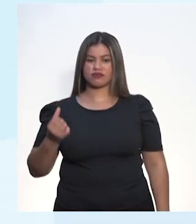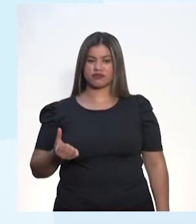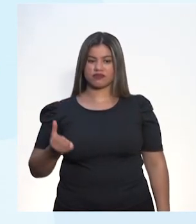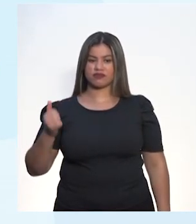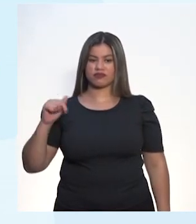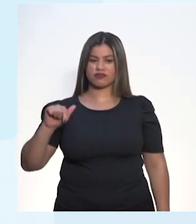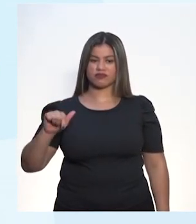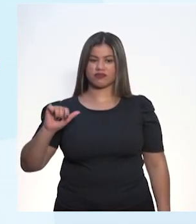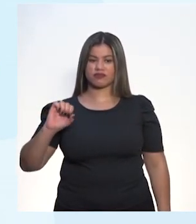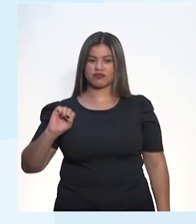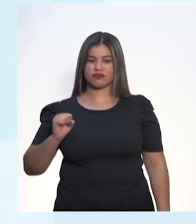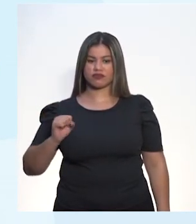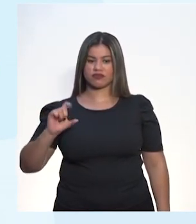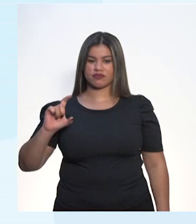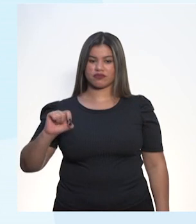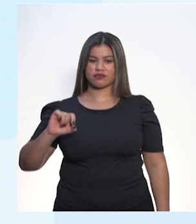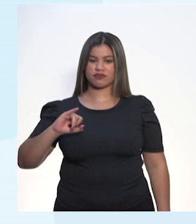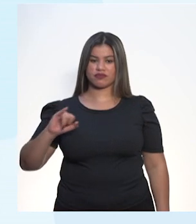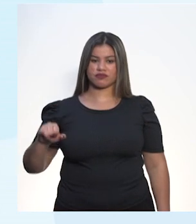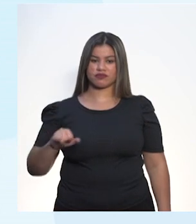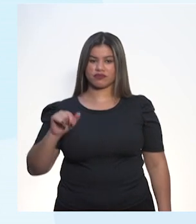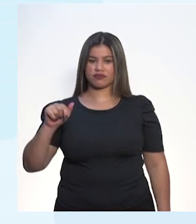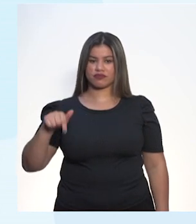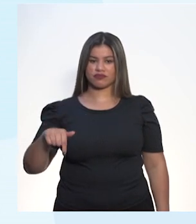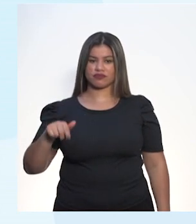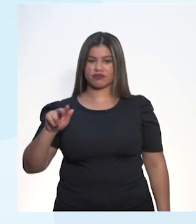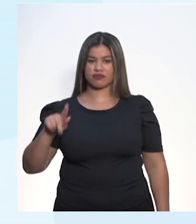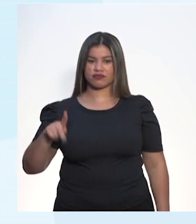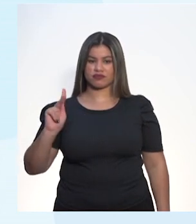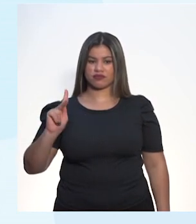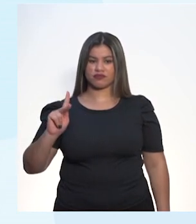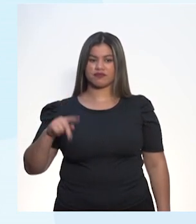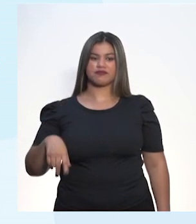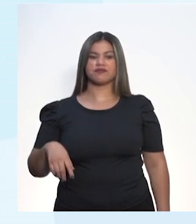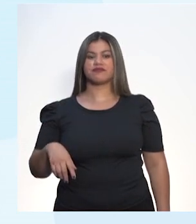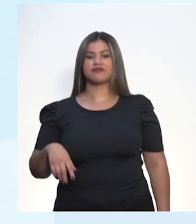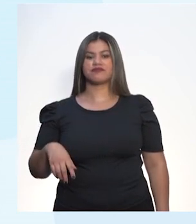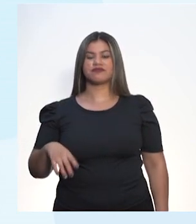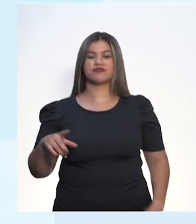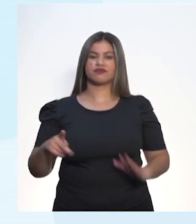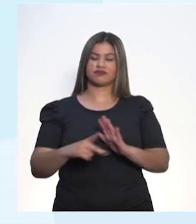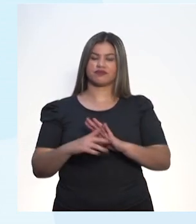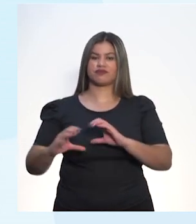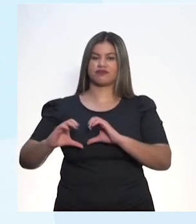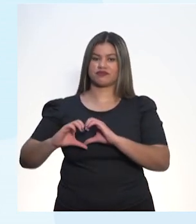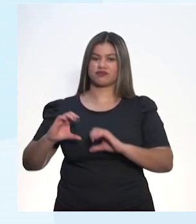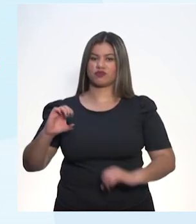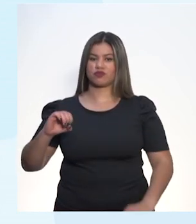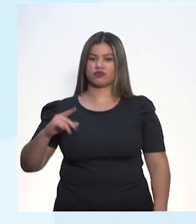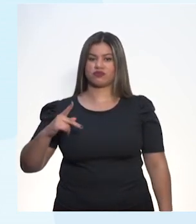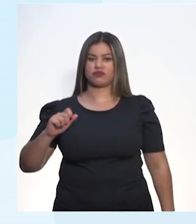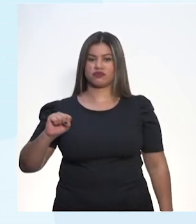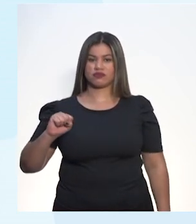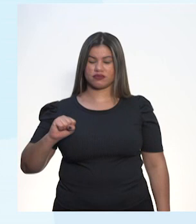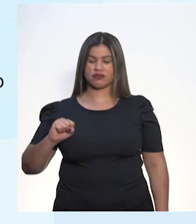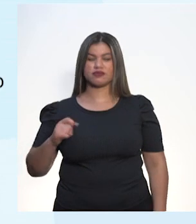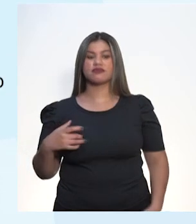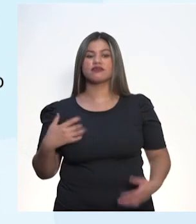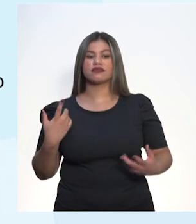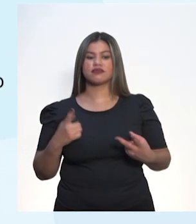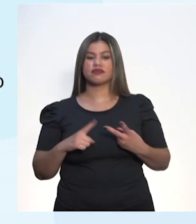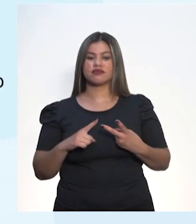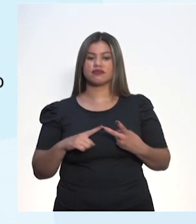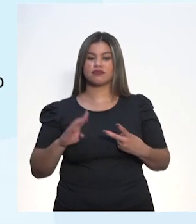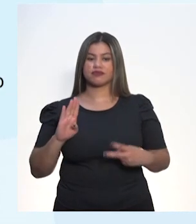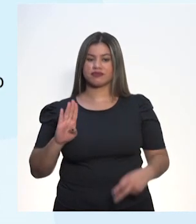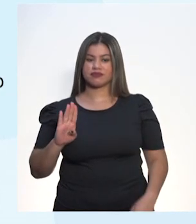6, 7, 8, 9, 10, J, Q e K de copas. Esse é o espaço amostral. A letra B, que eu vou voltar